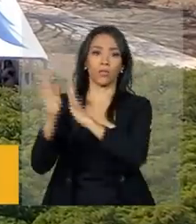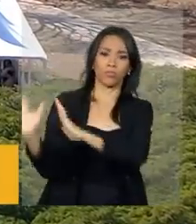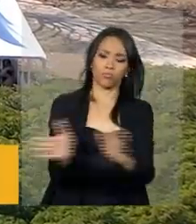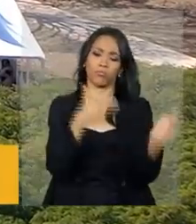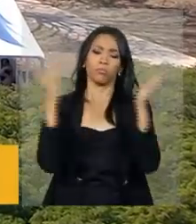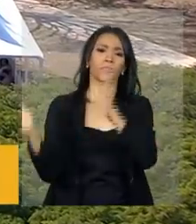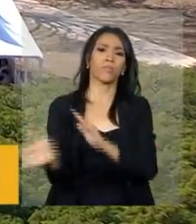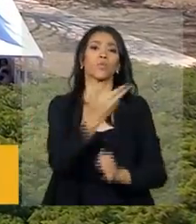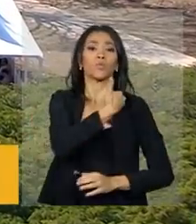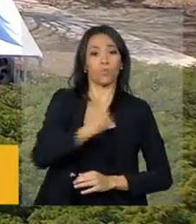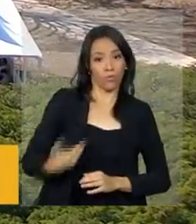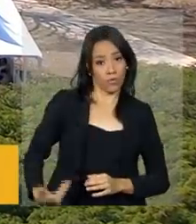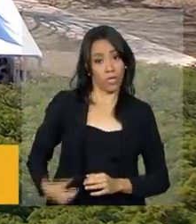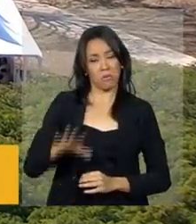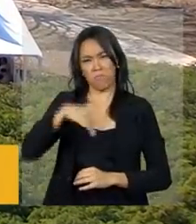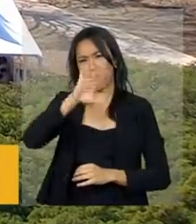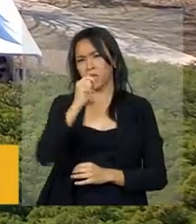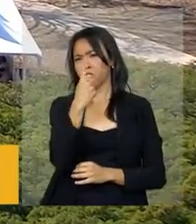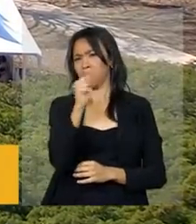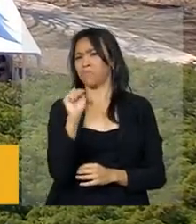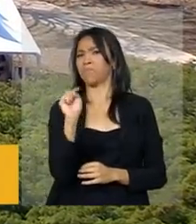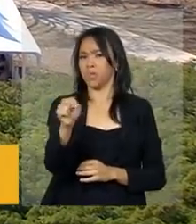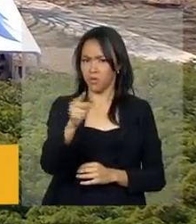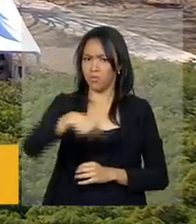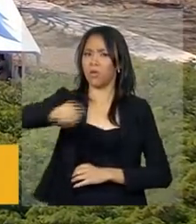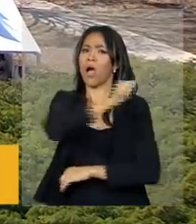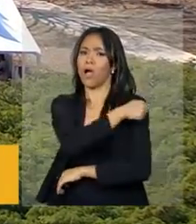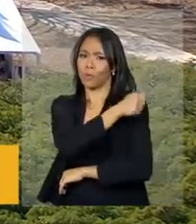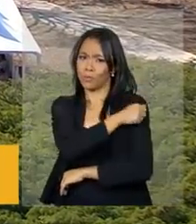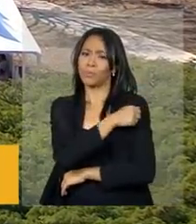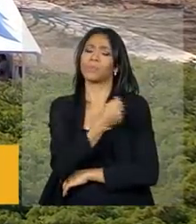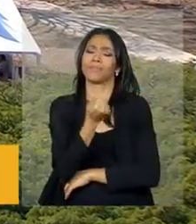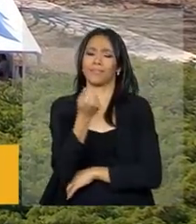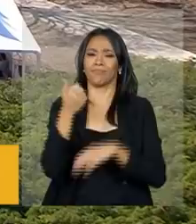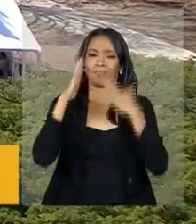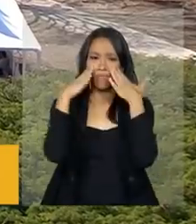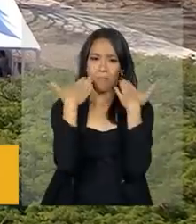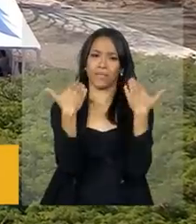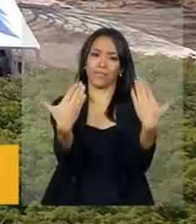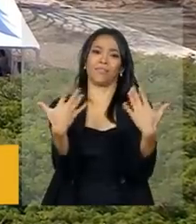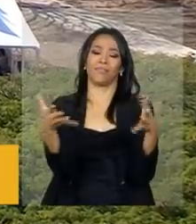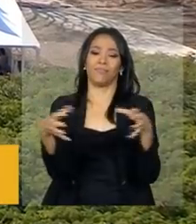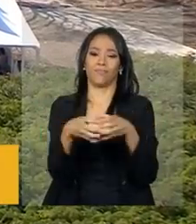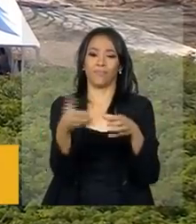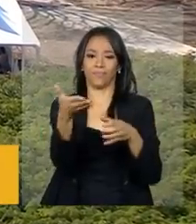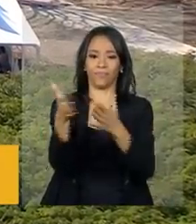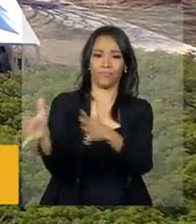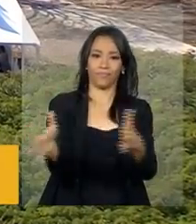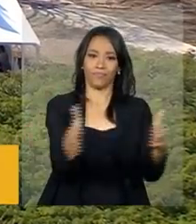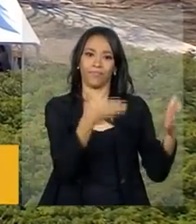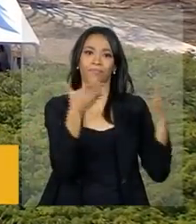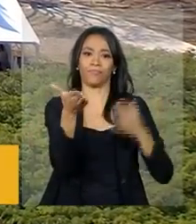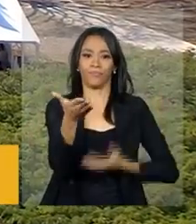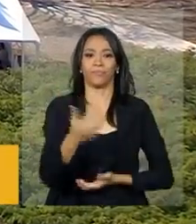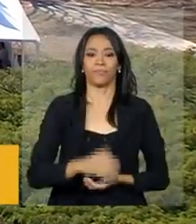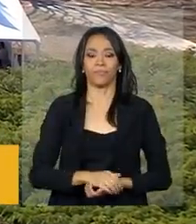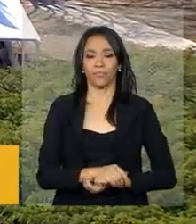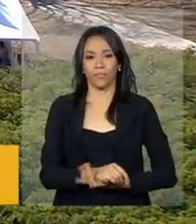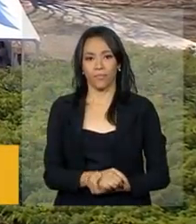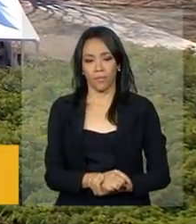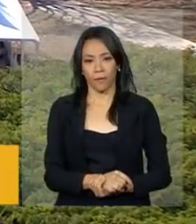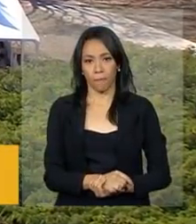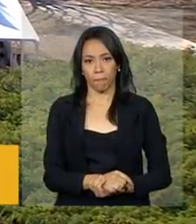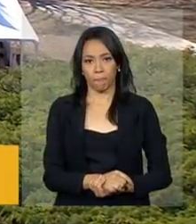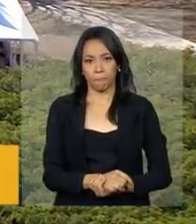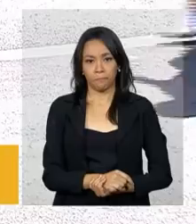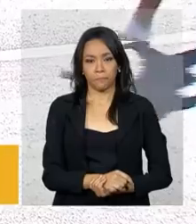de Brasília, mais de 1.000 alunos desfilam este ano na capital federal. Física de base, formativa para as crianças e adolescentes.